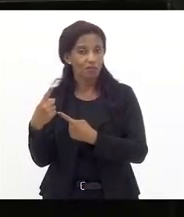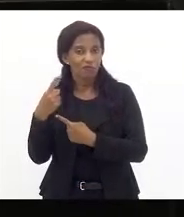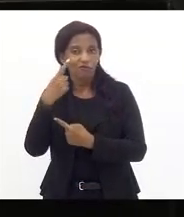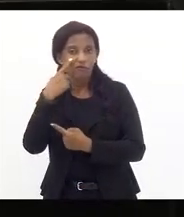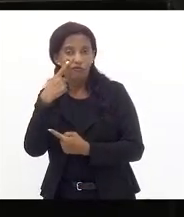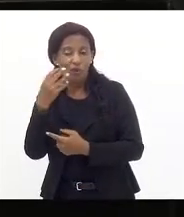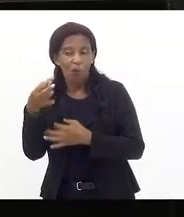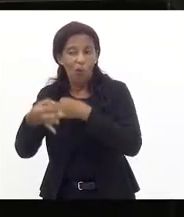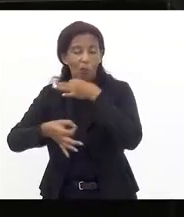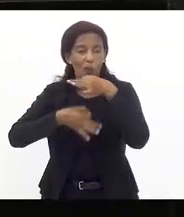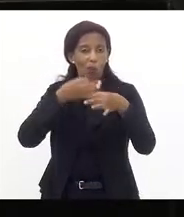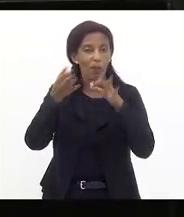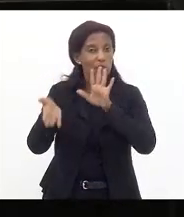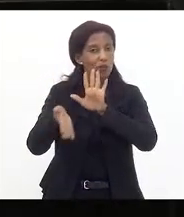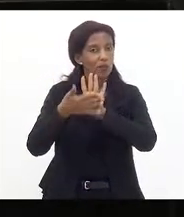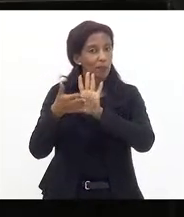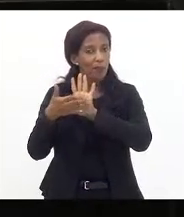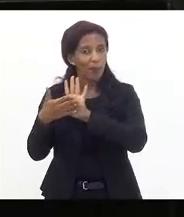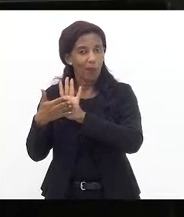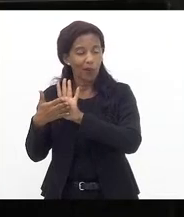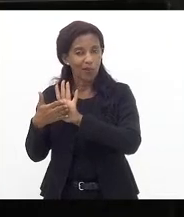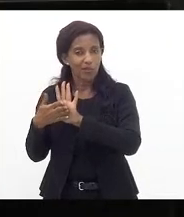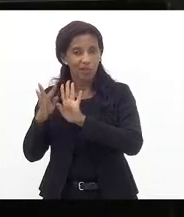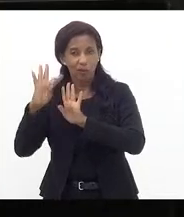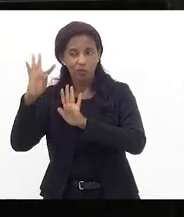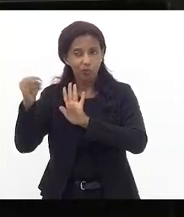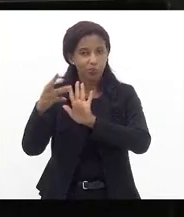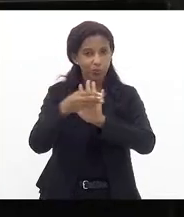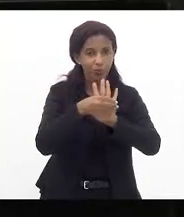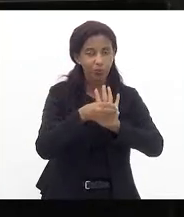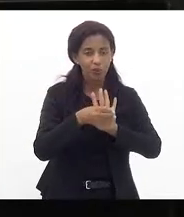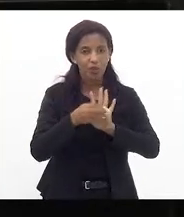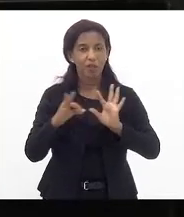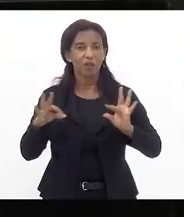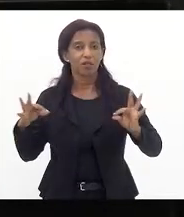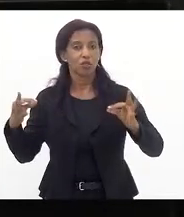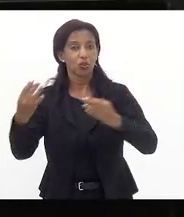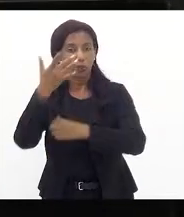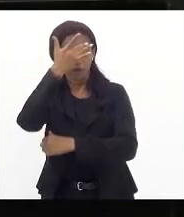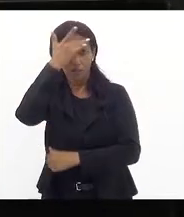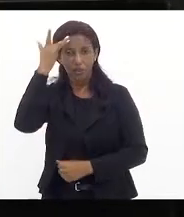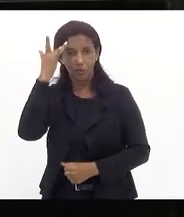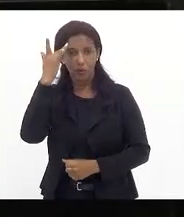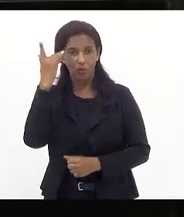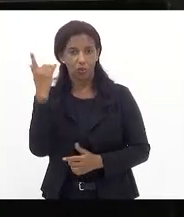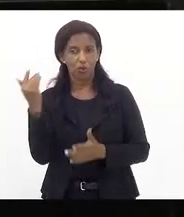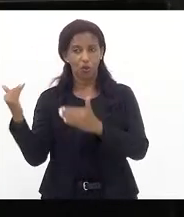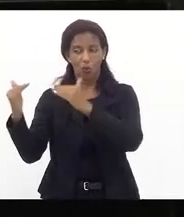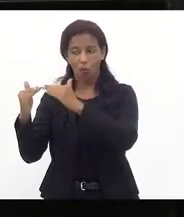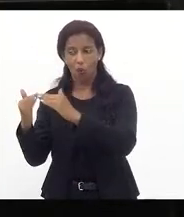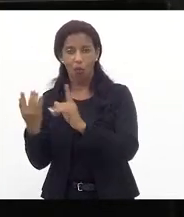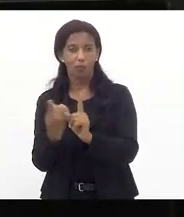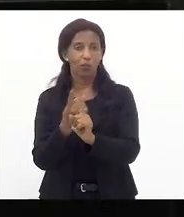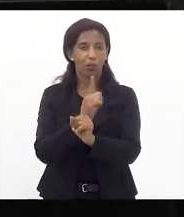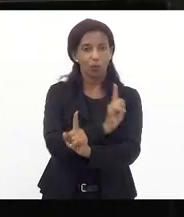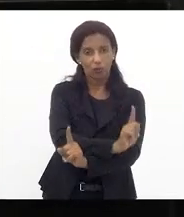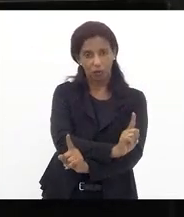acolher as propostas daqueles que são da situação e da oposição, vamos